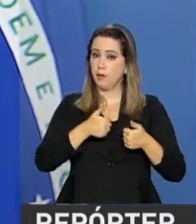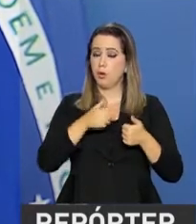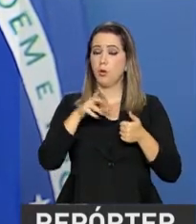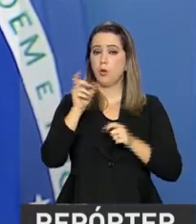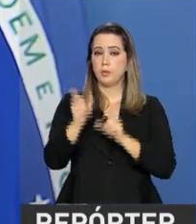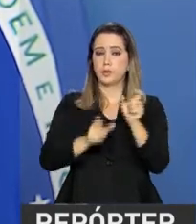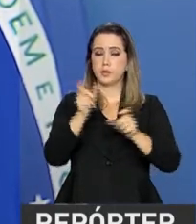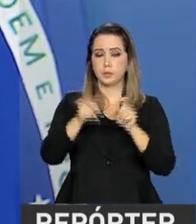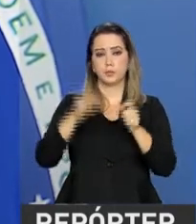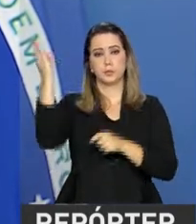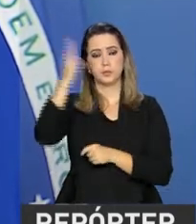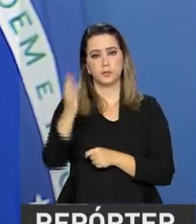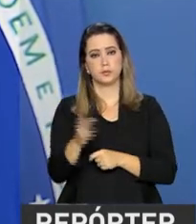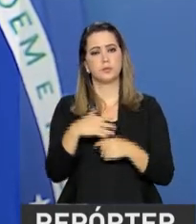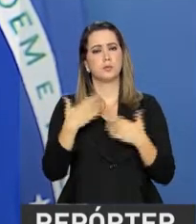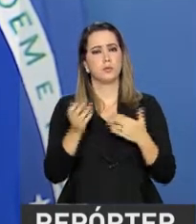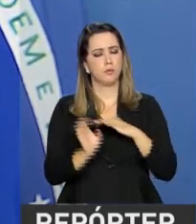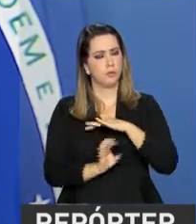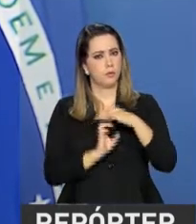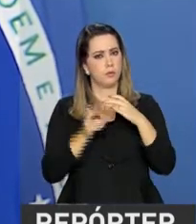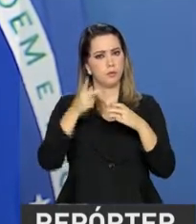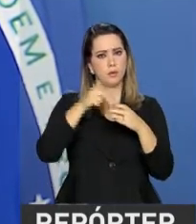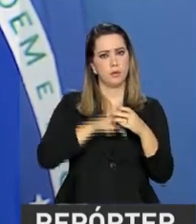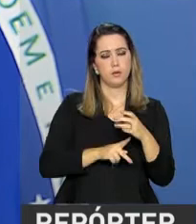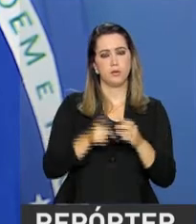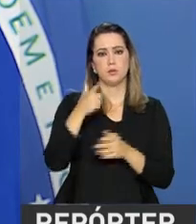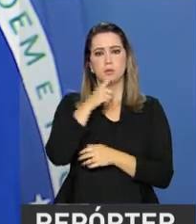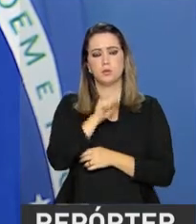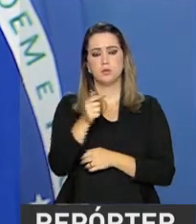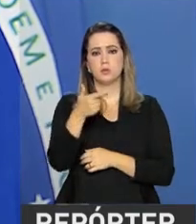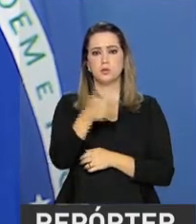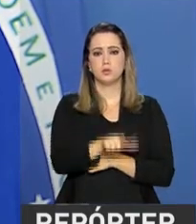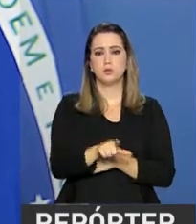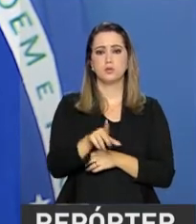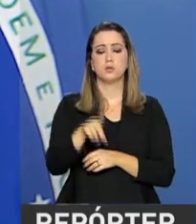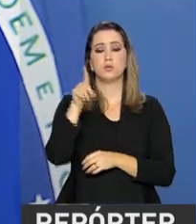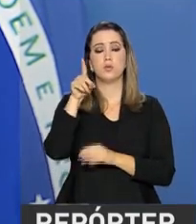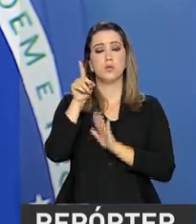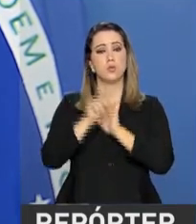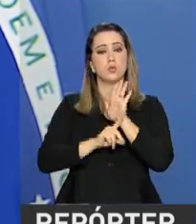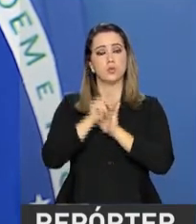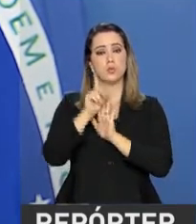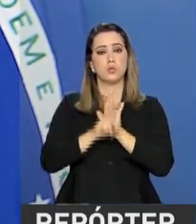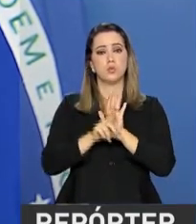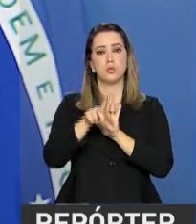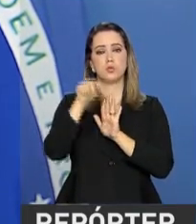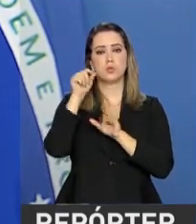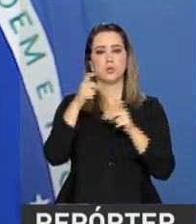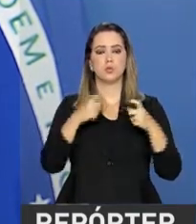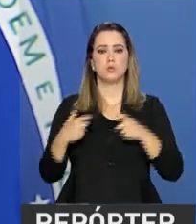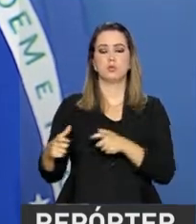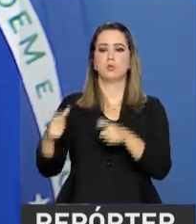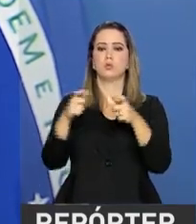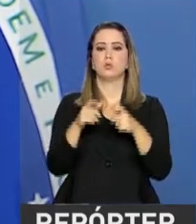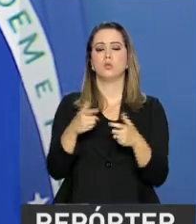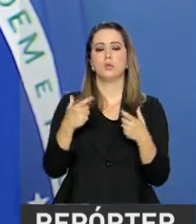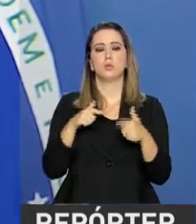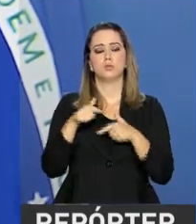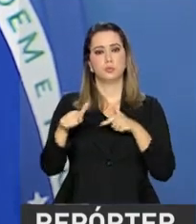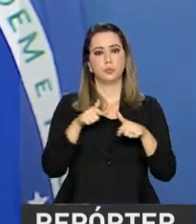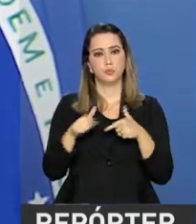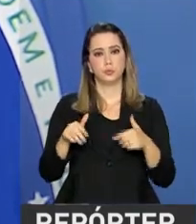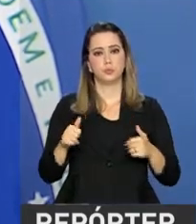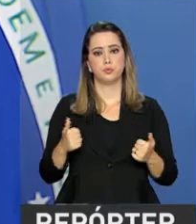a petrobras reconquistou o direito de escolher onde operar